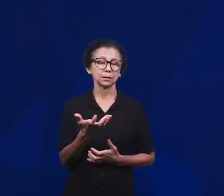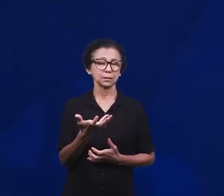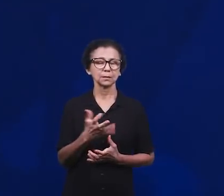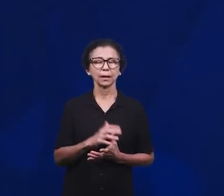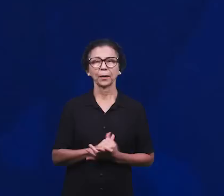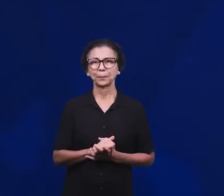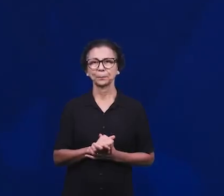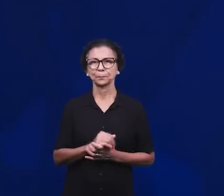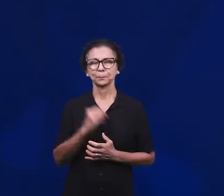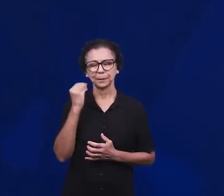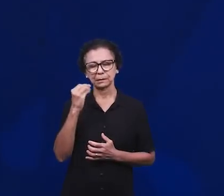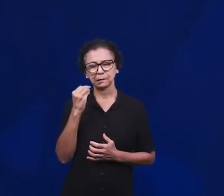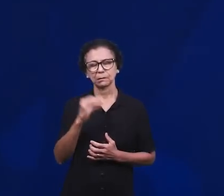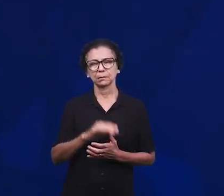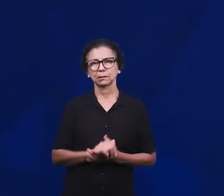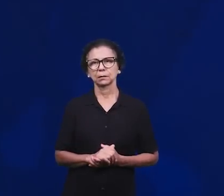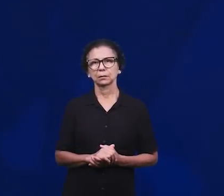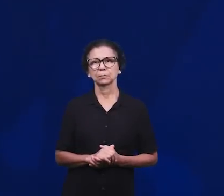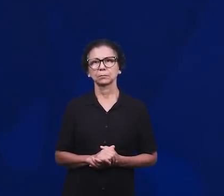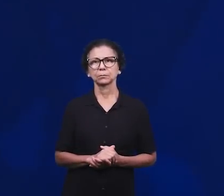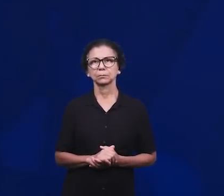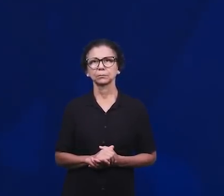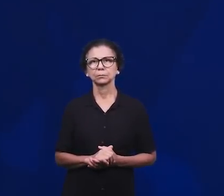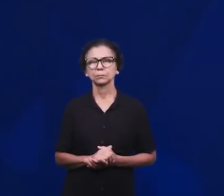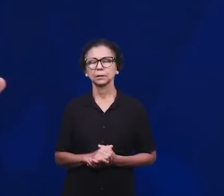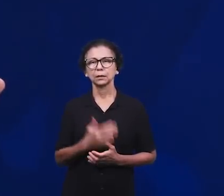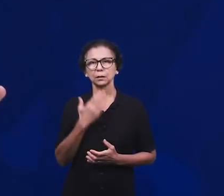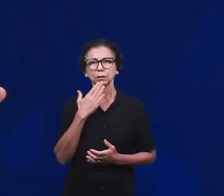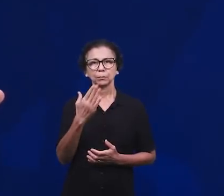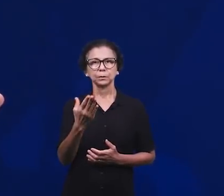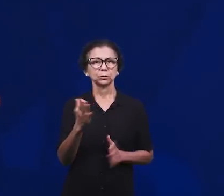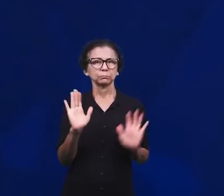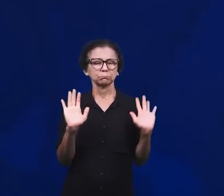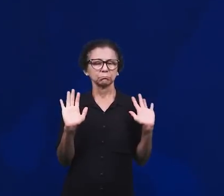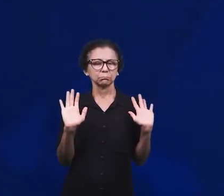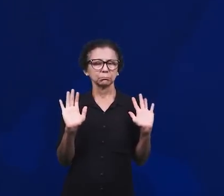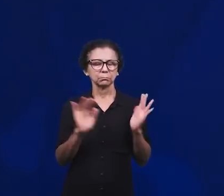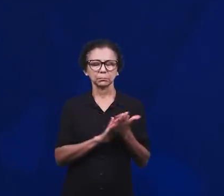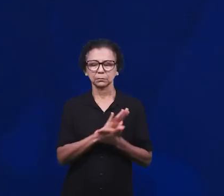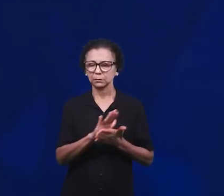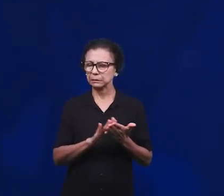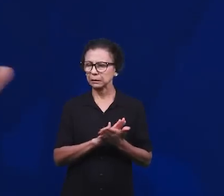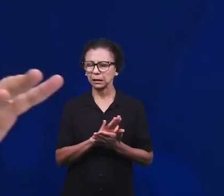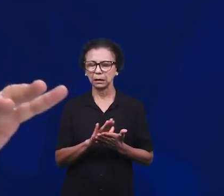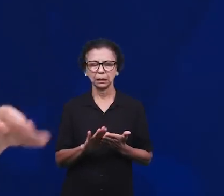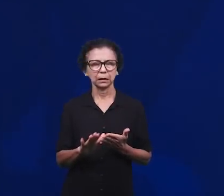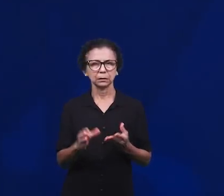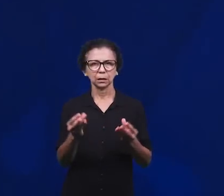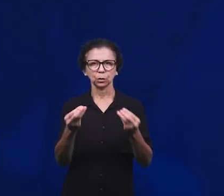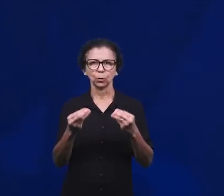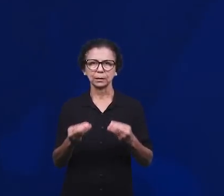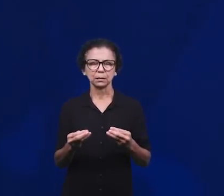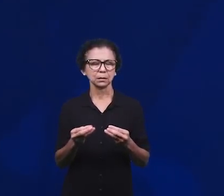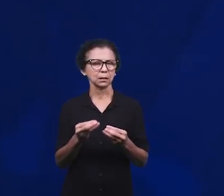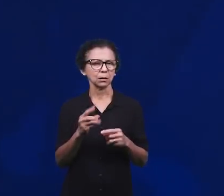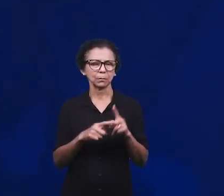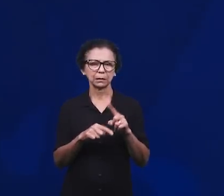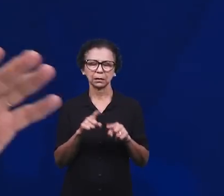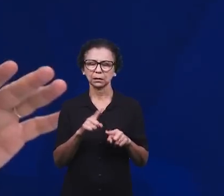experiência junto conosco, não deixe de ligar. Um detalhe, nós não vamos pedir nada a você. Não vamos pedir nenhuma contribuição